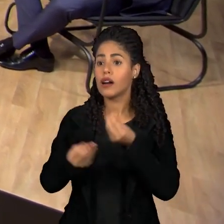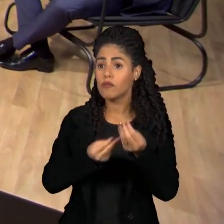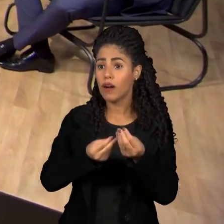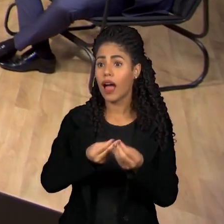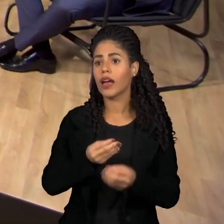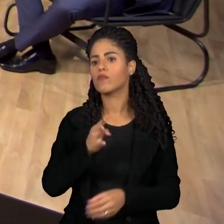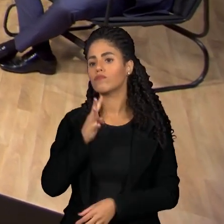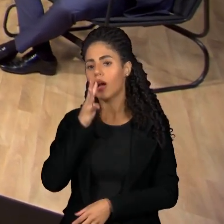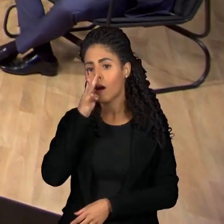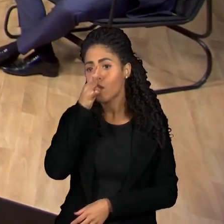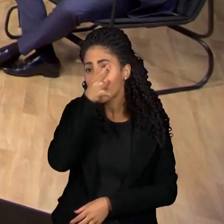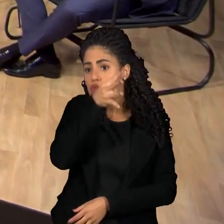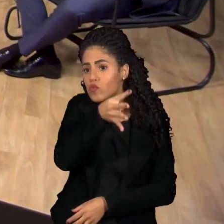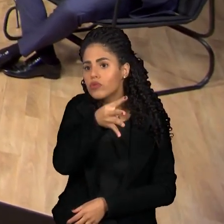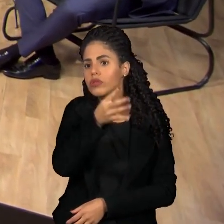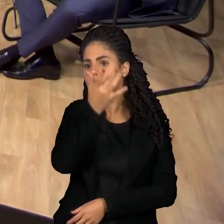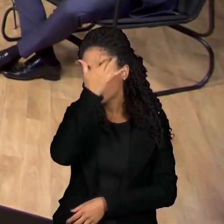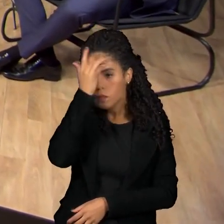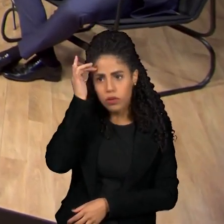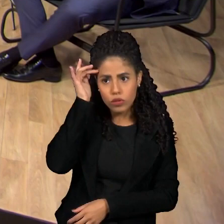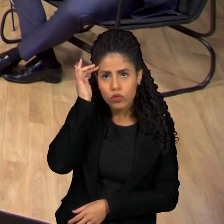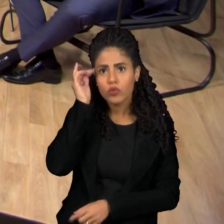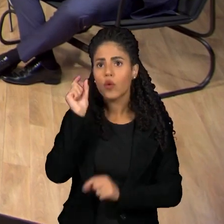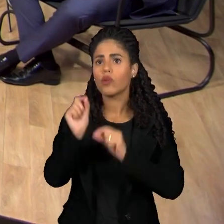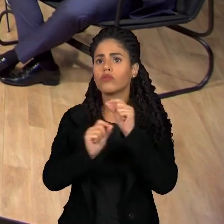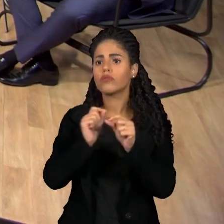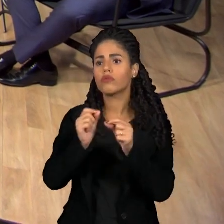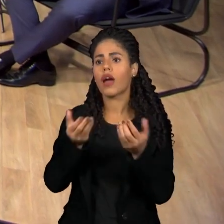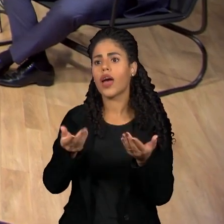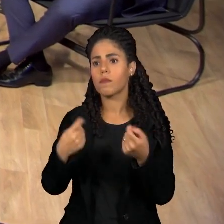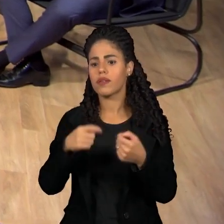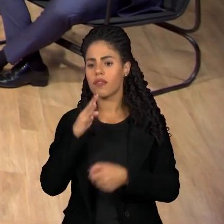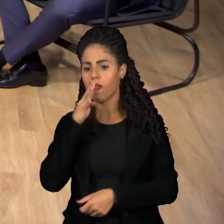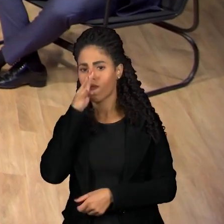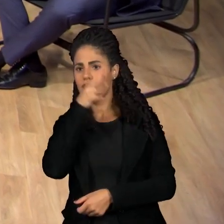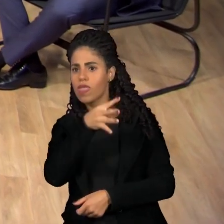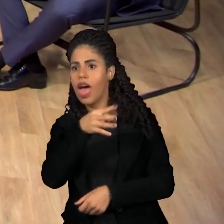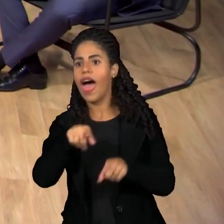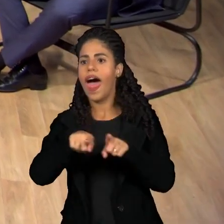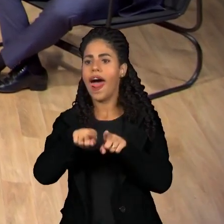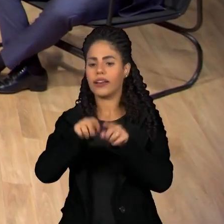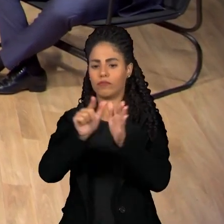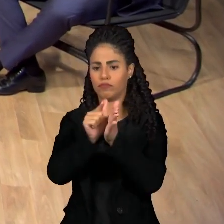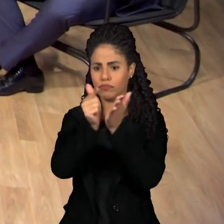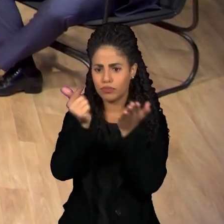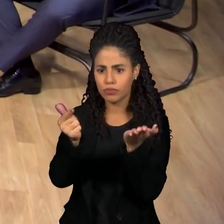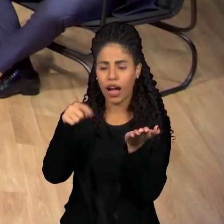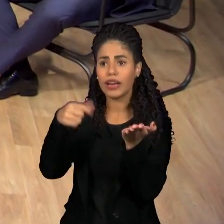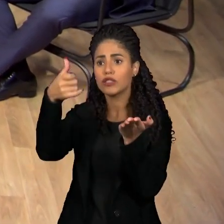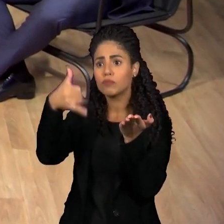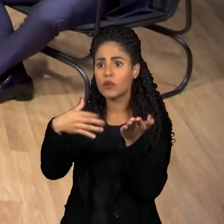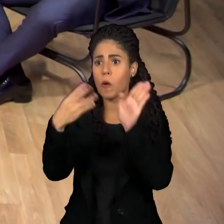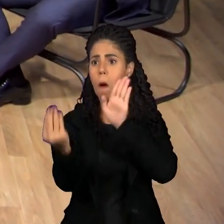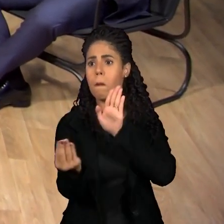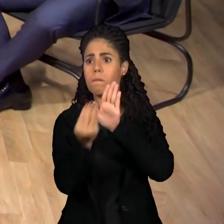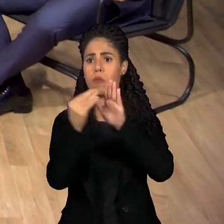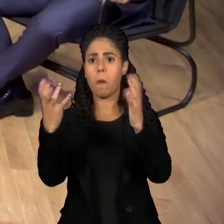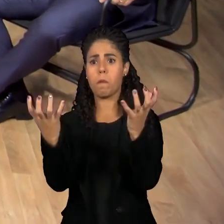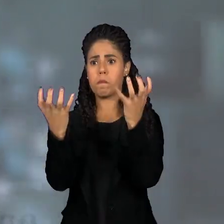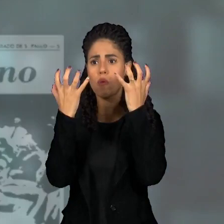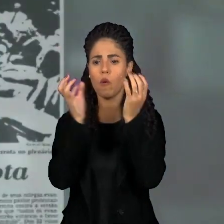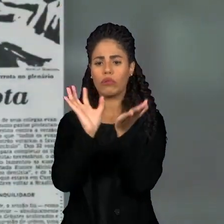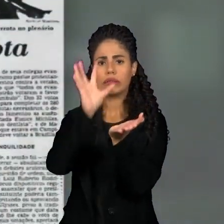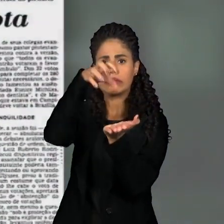condenando aqueles mas que haviam dando o que se recebe. Aí a Folha de novo, Centrão dando o que se recebe. Nós temos essa aí para mostrar,